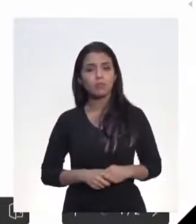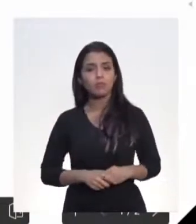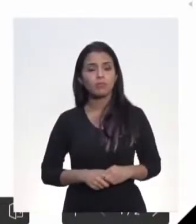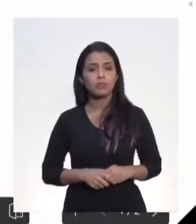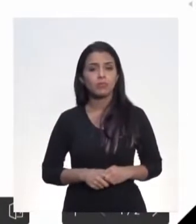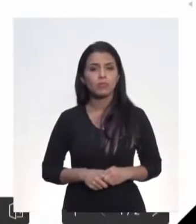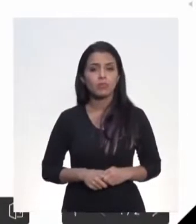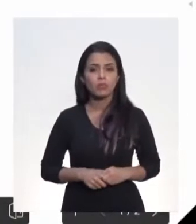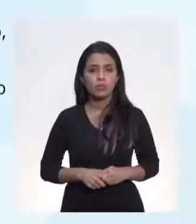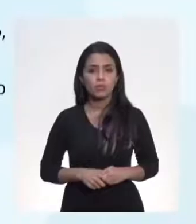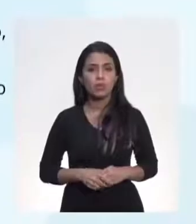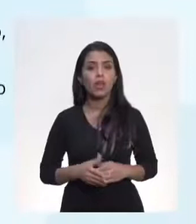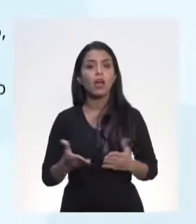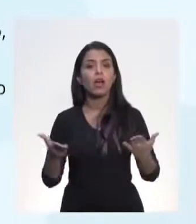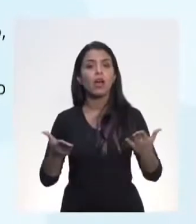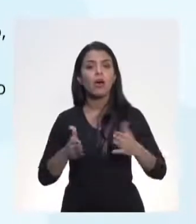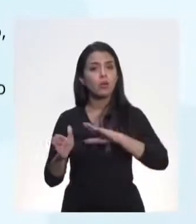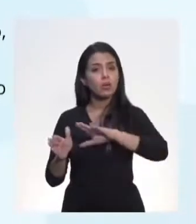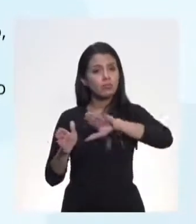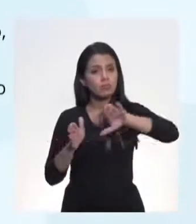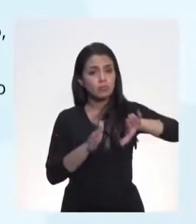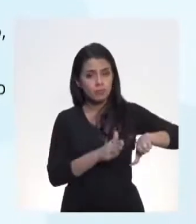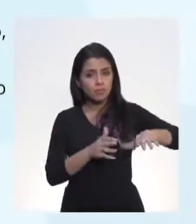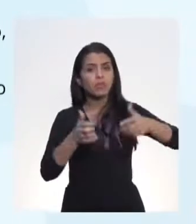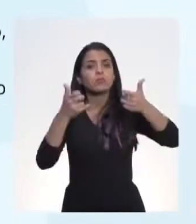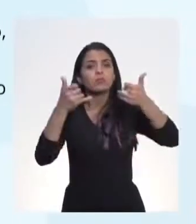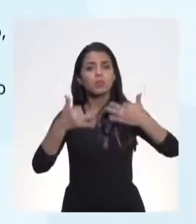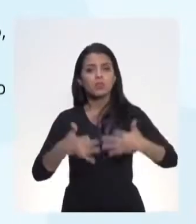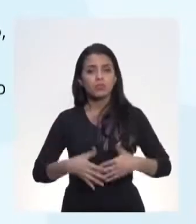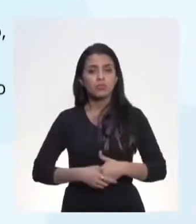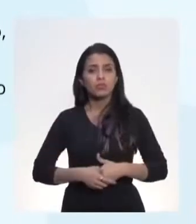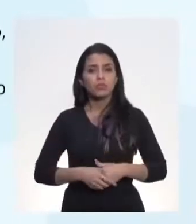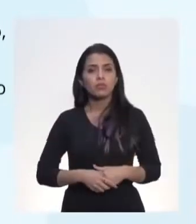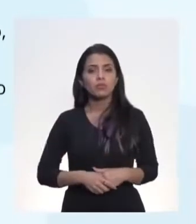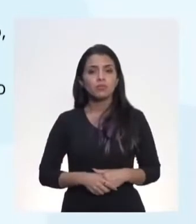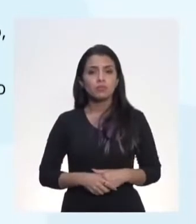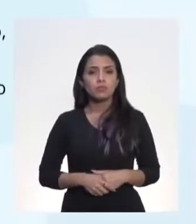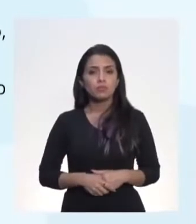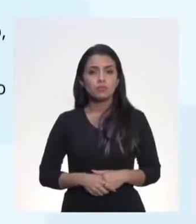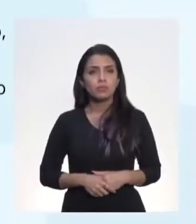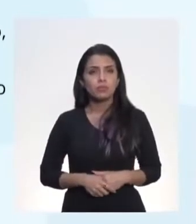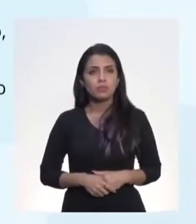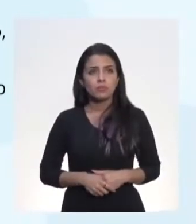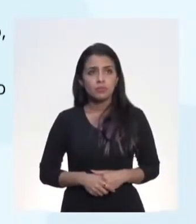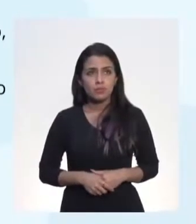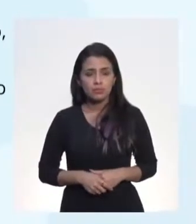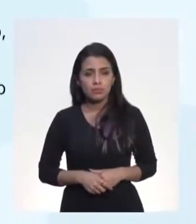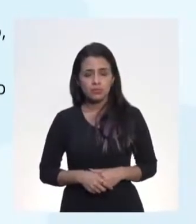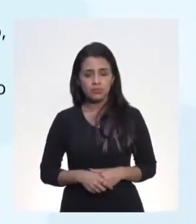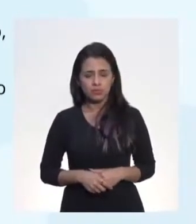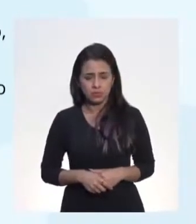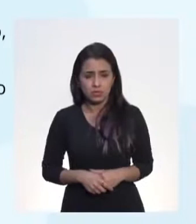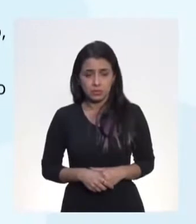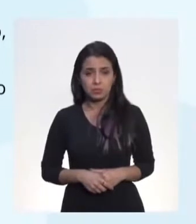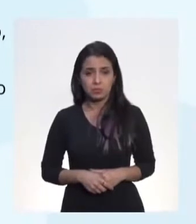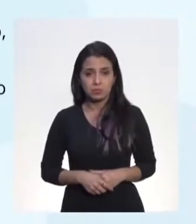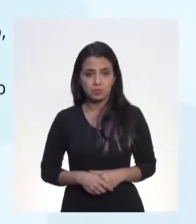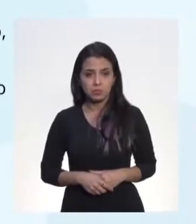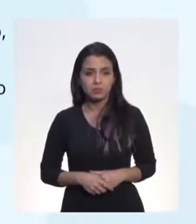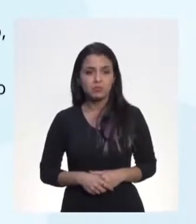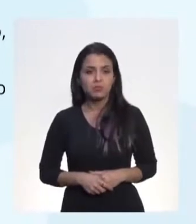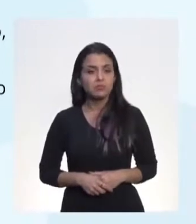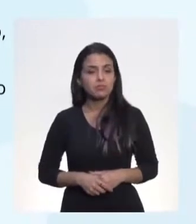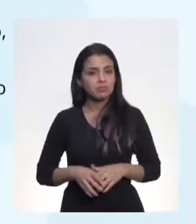lousa. Coloca o slide agora na tela. As explicativas conferem ou adicionam qualidade ao